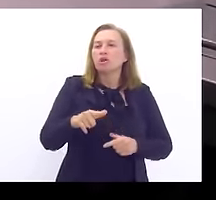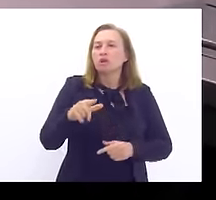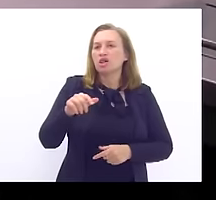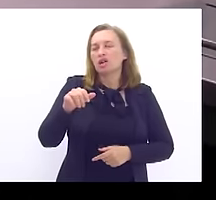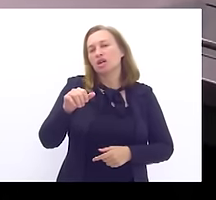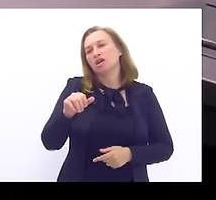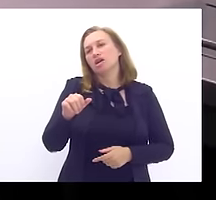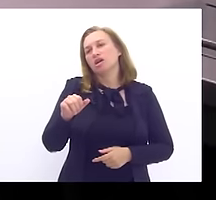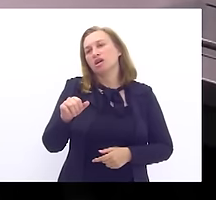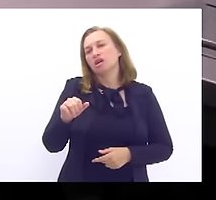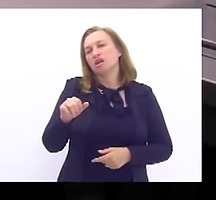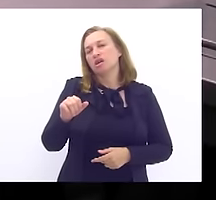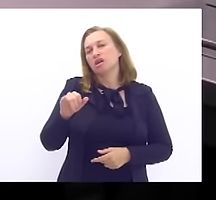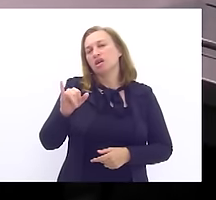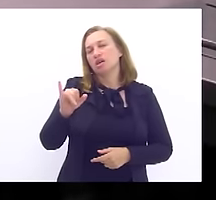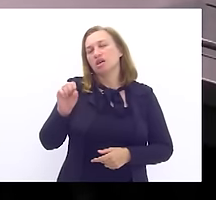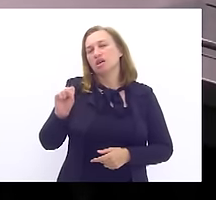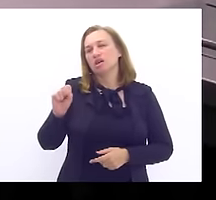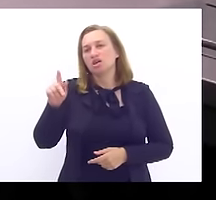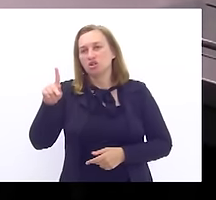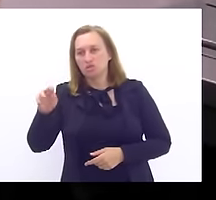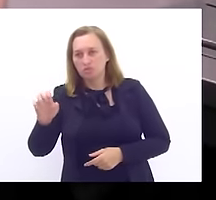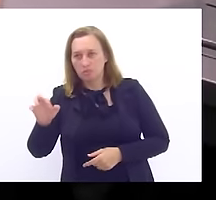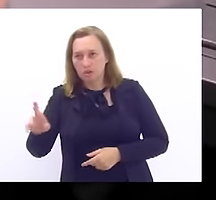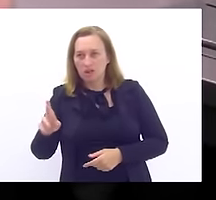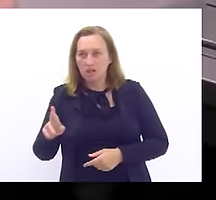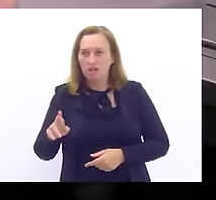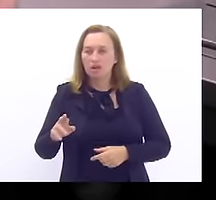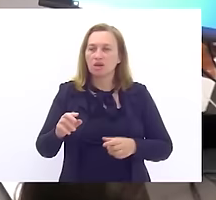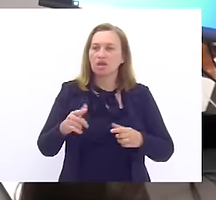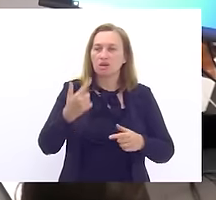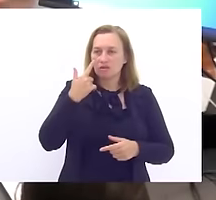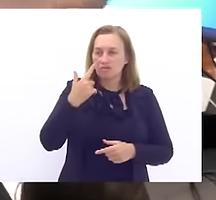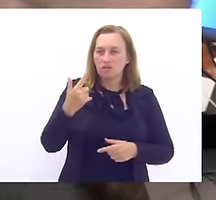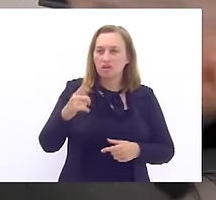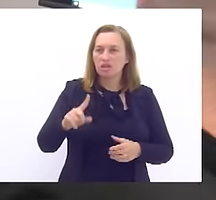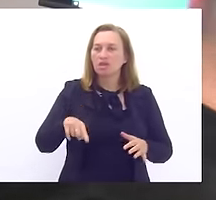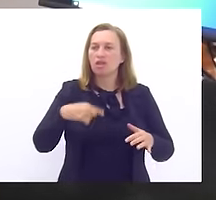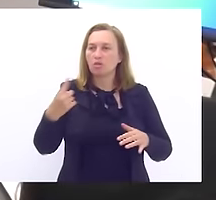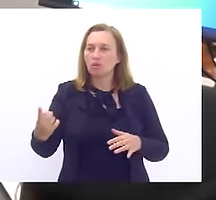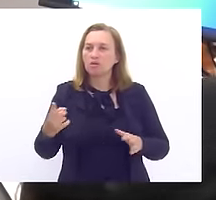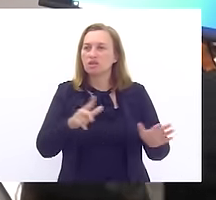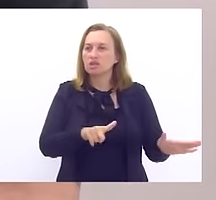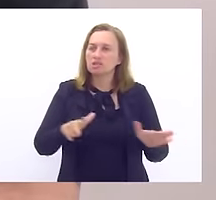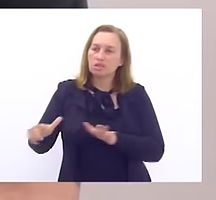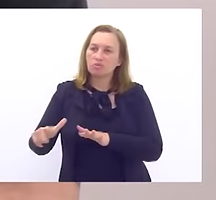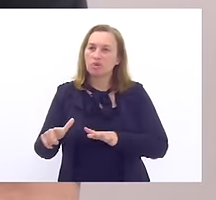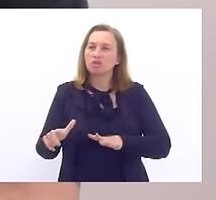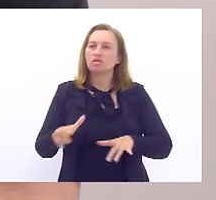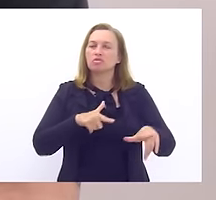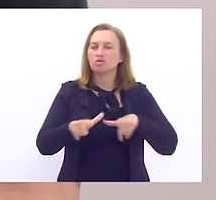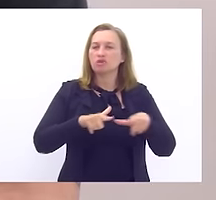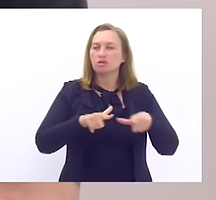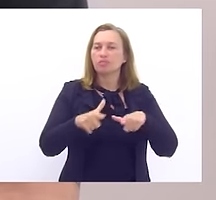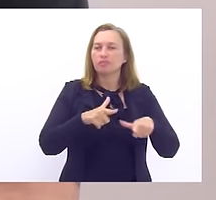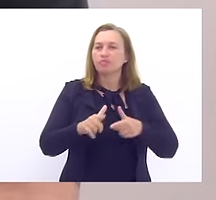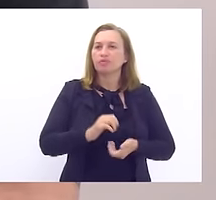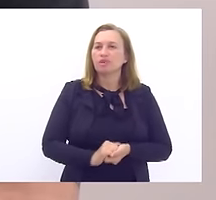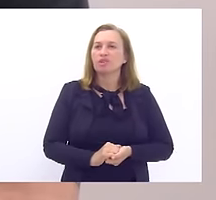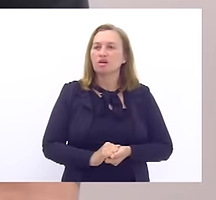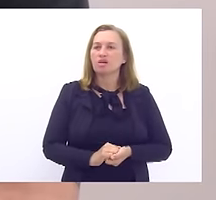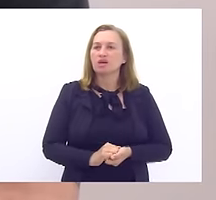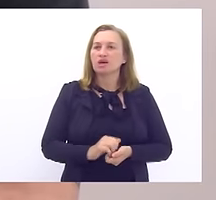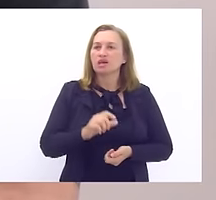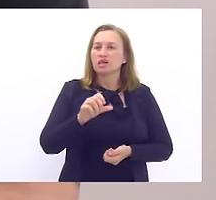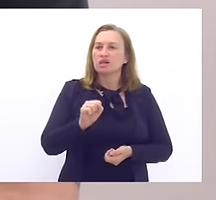ele determina as operações da semana seguinte perfeito essas operações elas são a operação siga